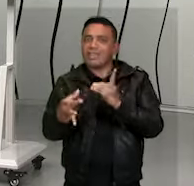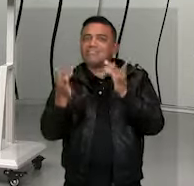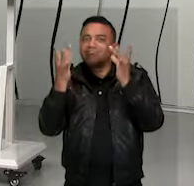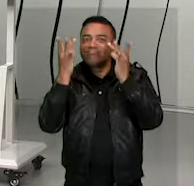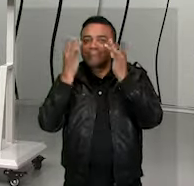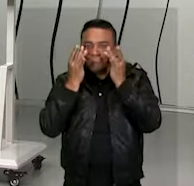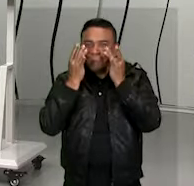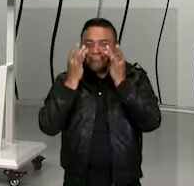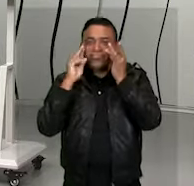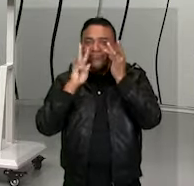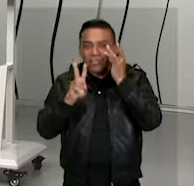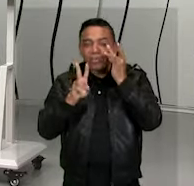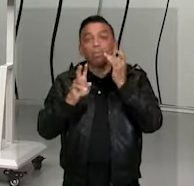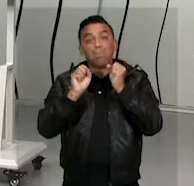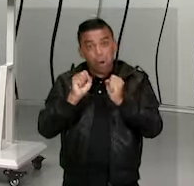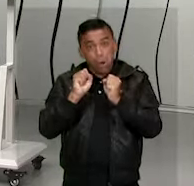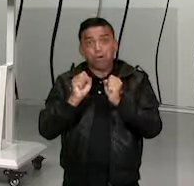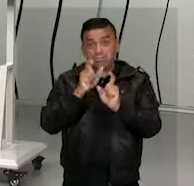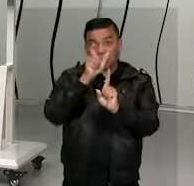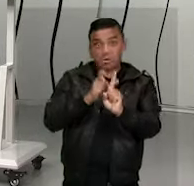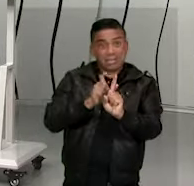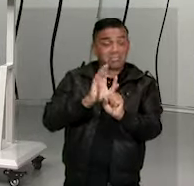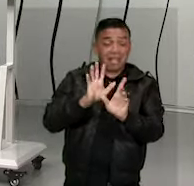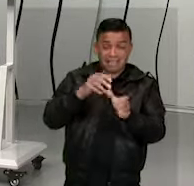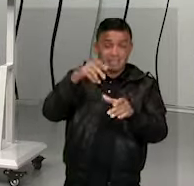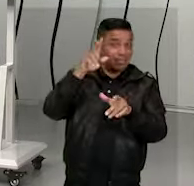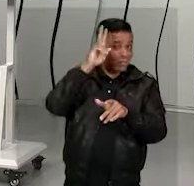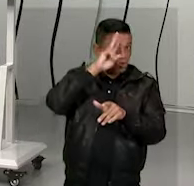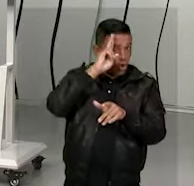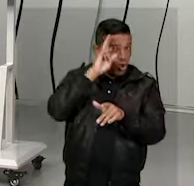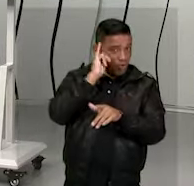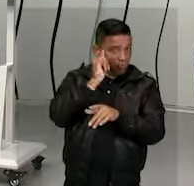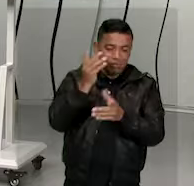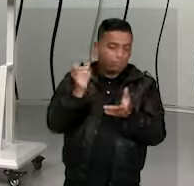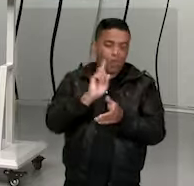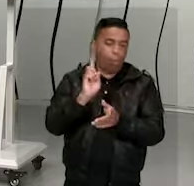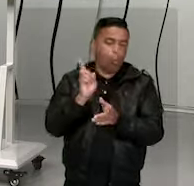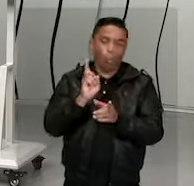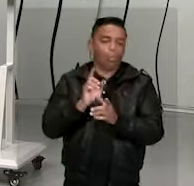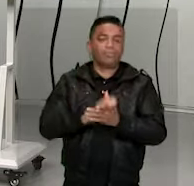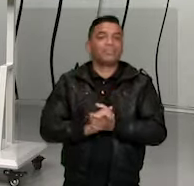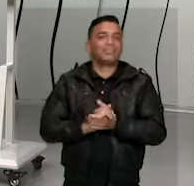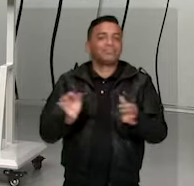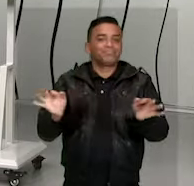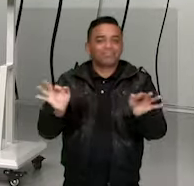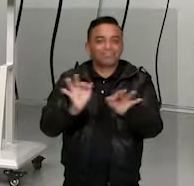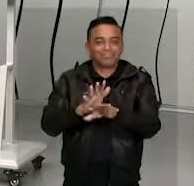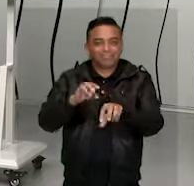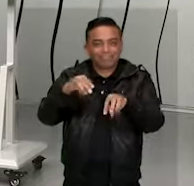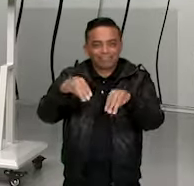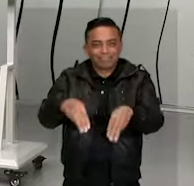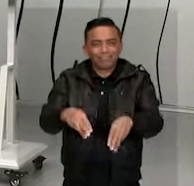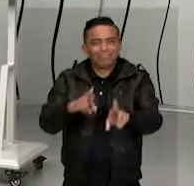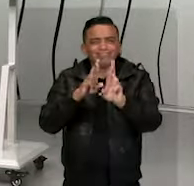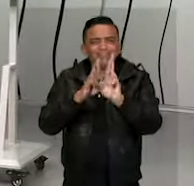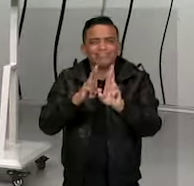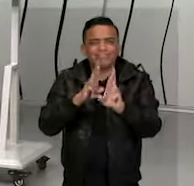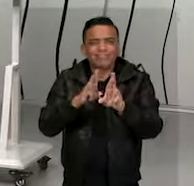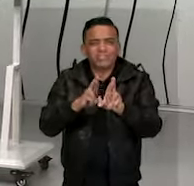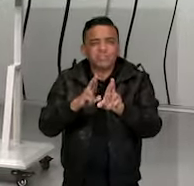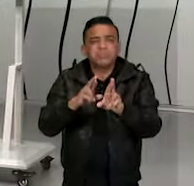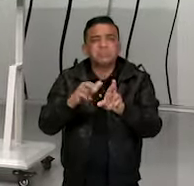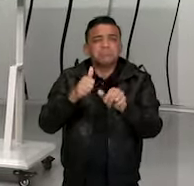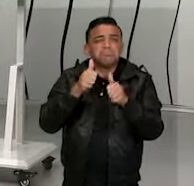ser personagem, nesse caso aqui não é. Bom, assim nós então terminamos e eu espero que você tenha